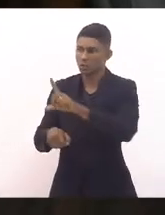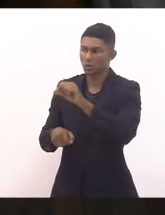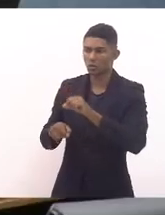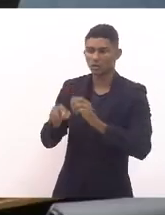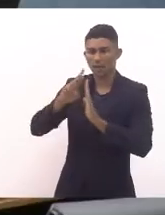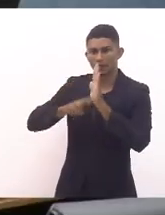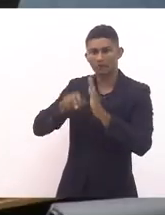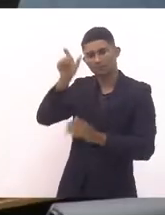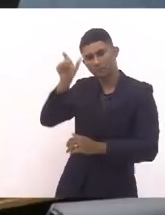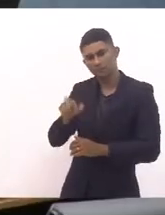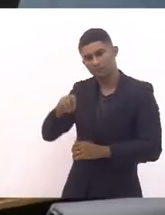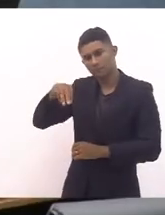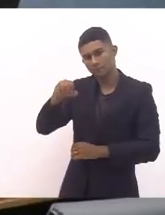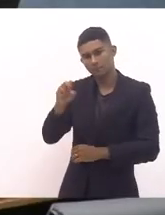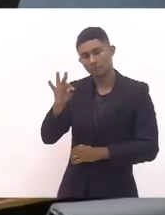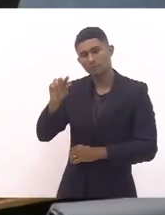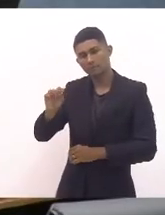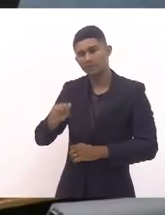Rocha.